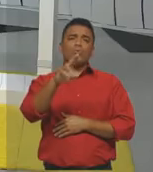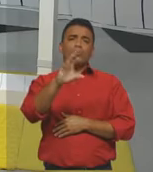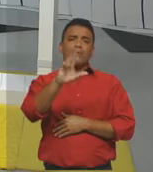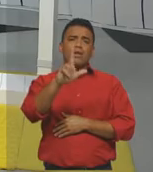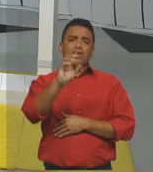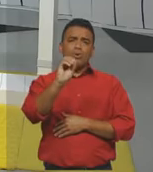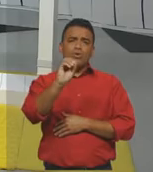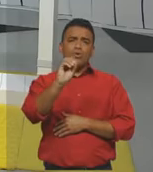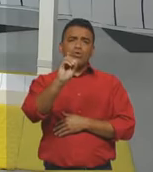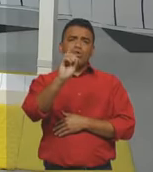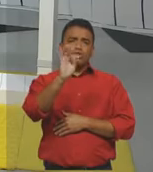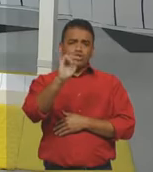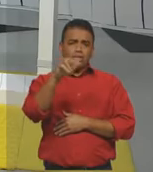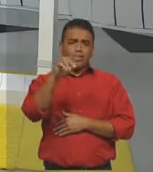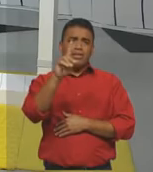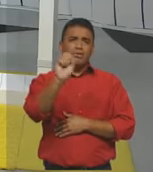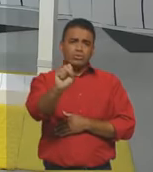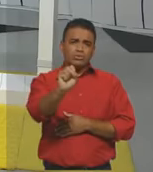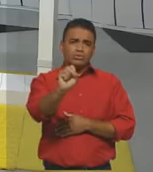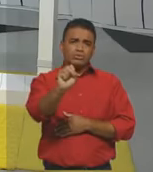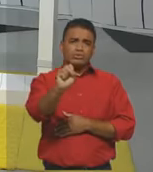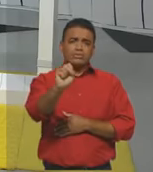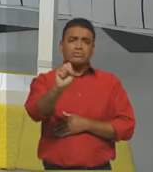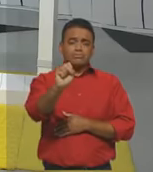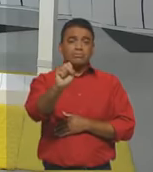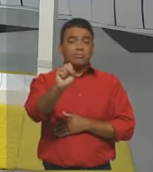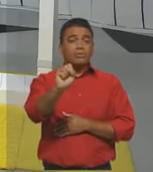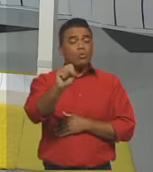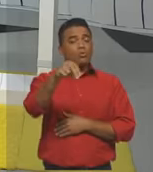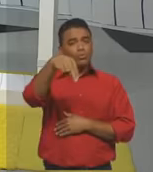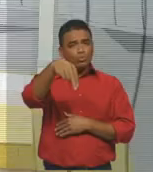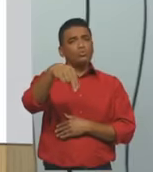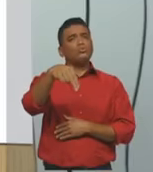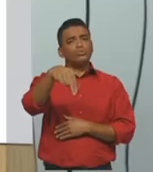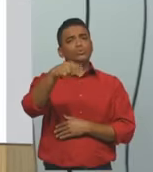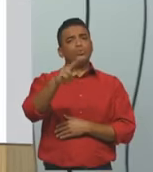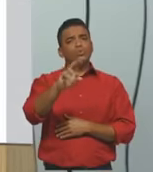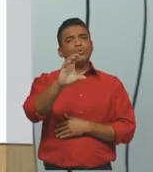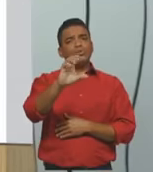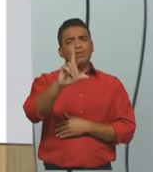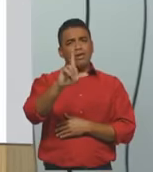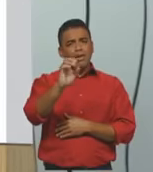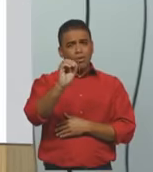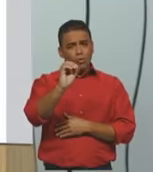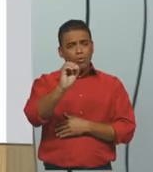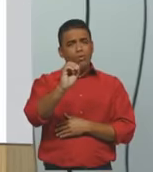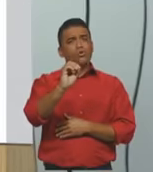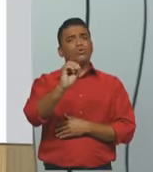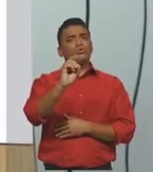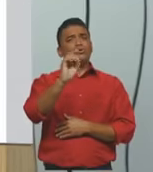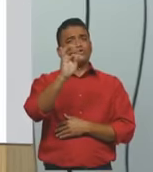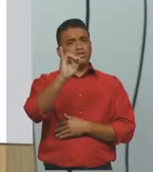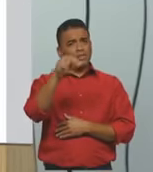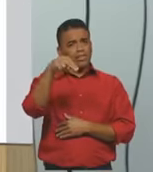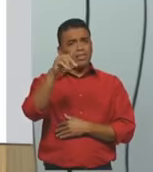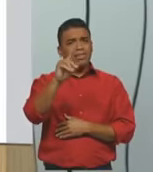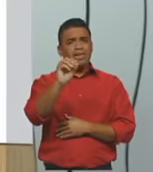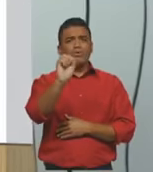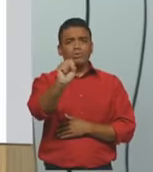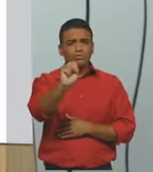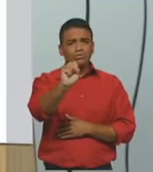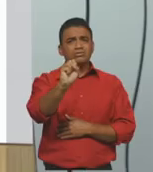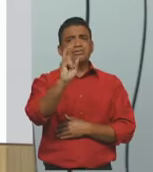flip. O nucleotídeo, ele sempre vai ser formado por um fosfato, que vai ser